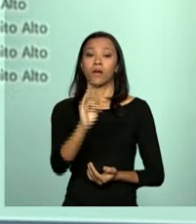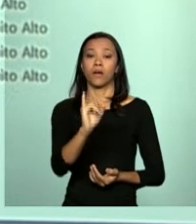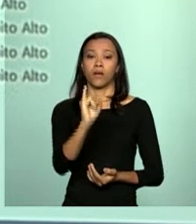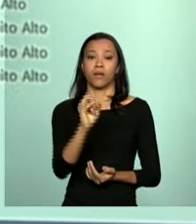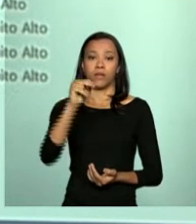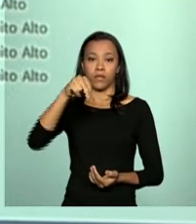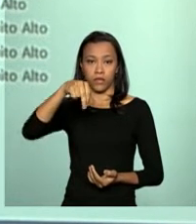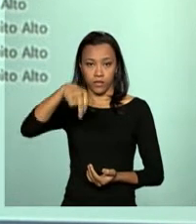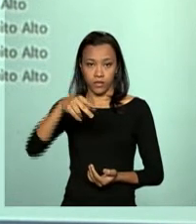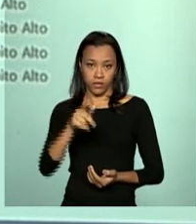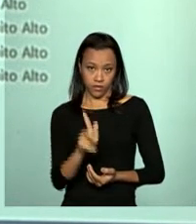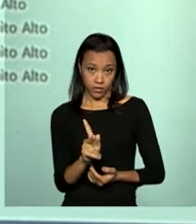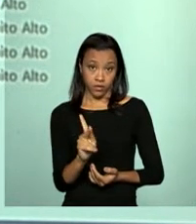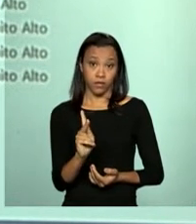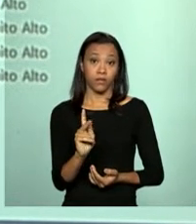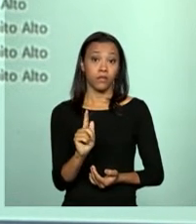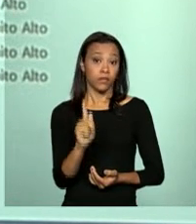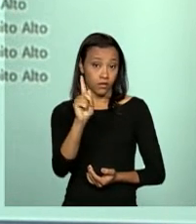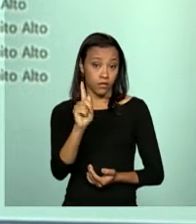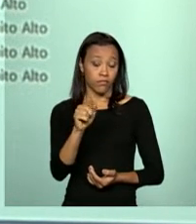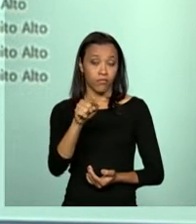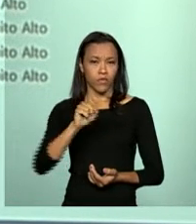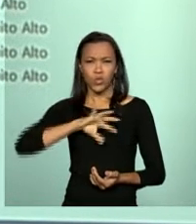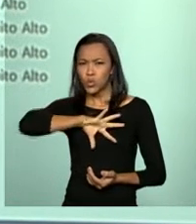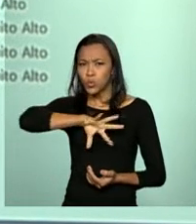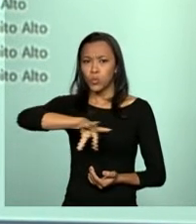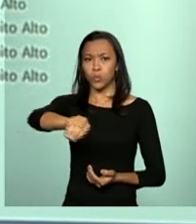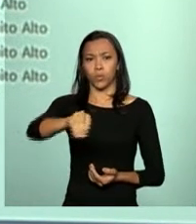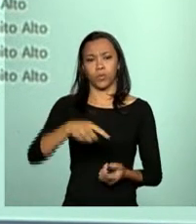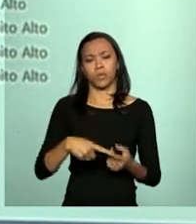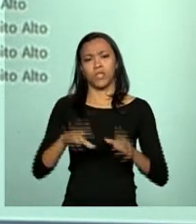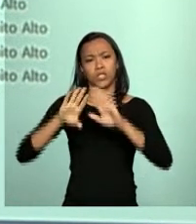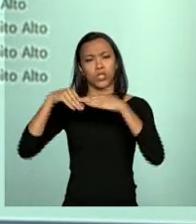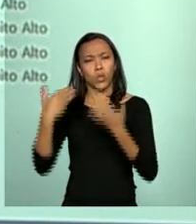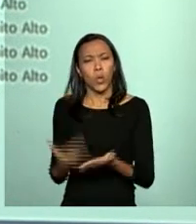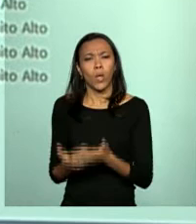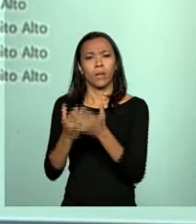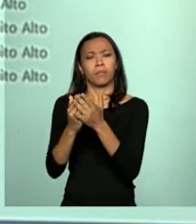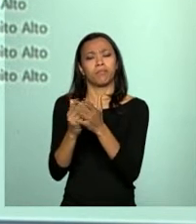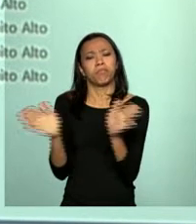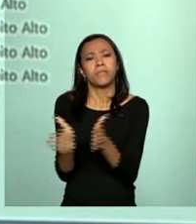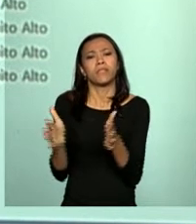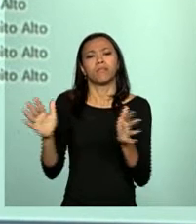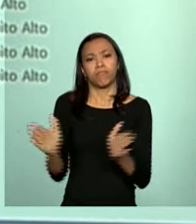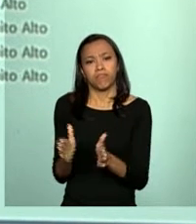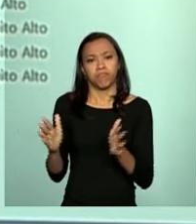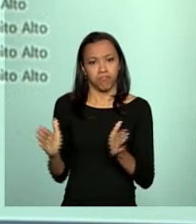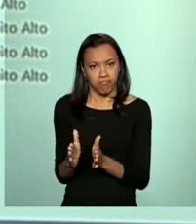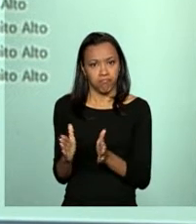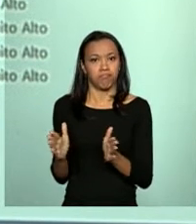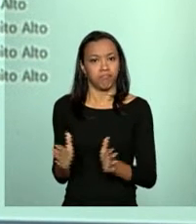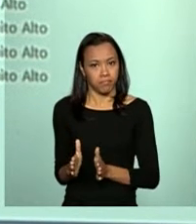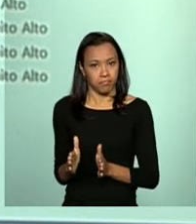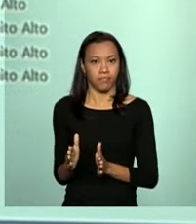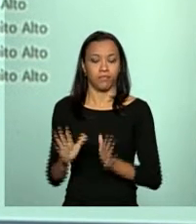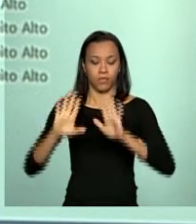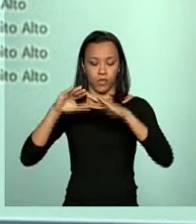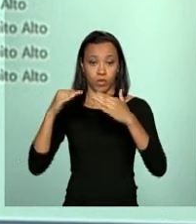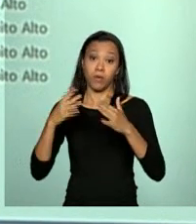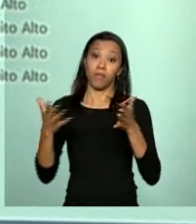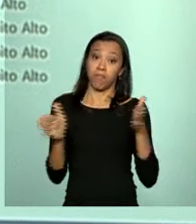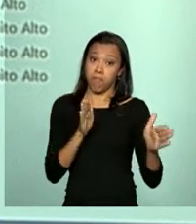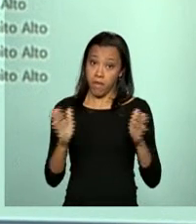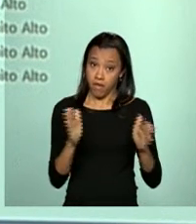Observem quais escolas se saem bem no porte: pequeno, pequeno, pequeno, pequeno, muito pequeno,